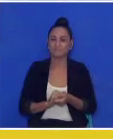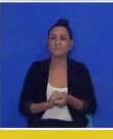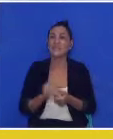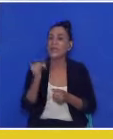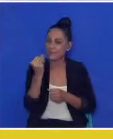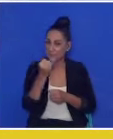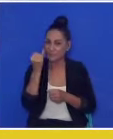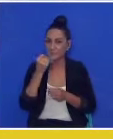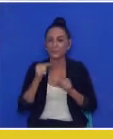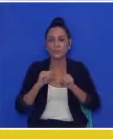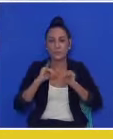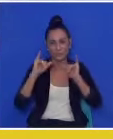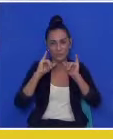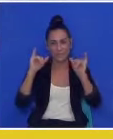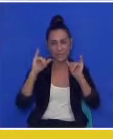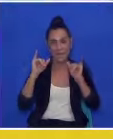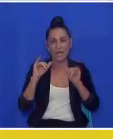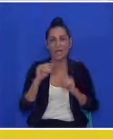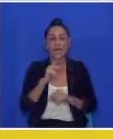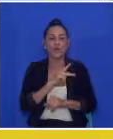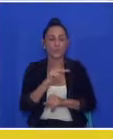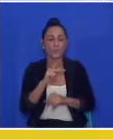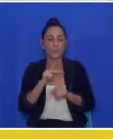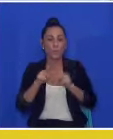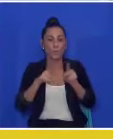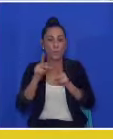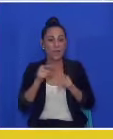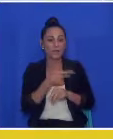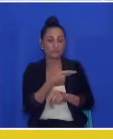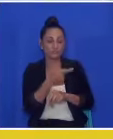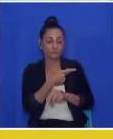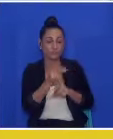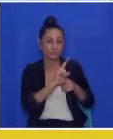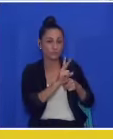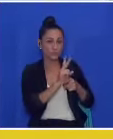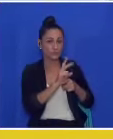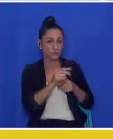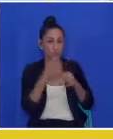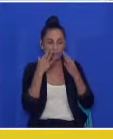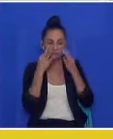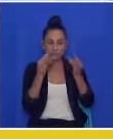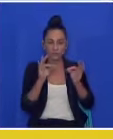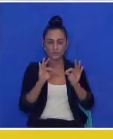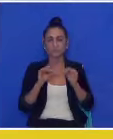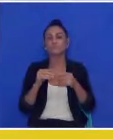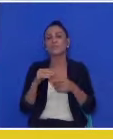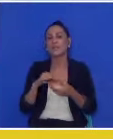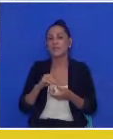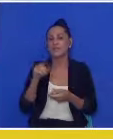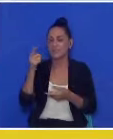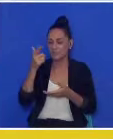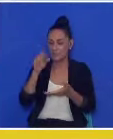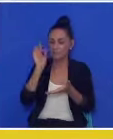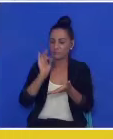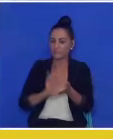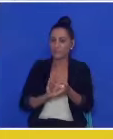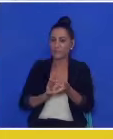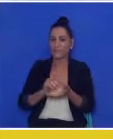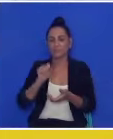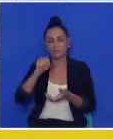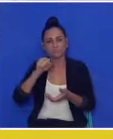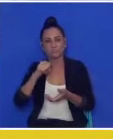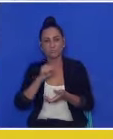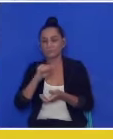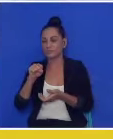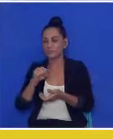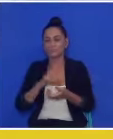É importante dizer que os auditores populares Bruna Nilman e Armando dos Santos estão atentos, vão conferir, validar cada procedimento desse